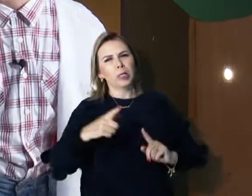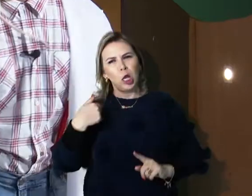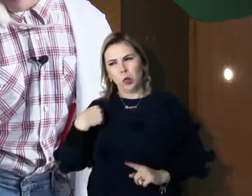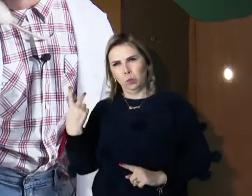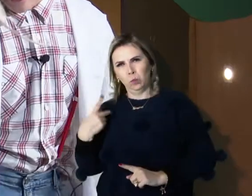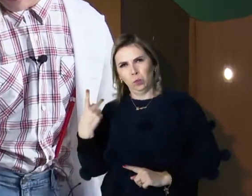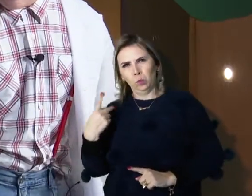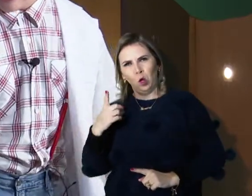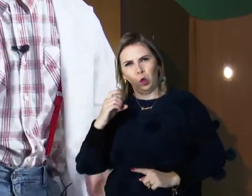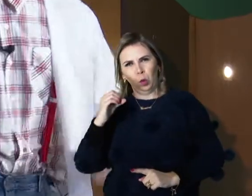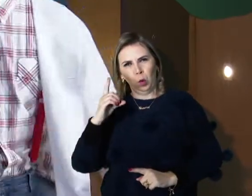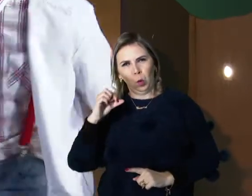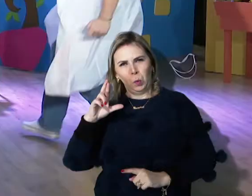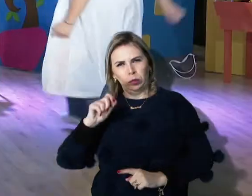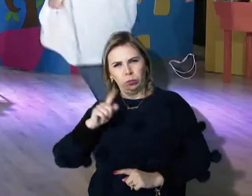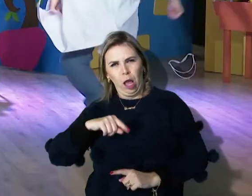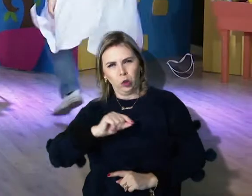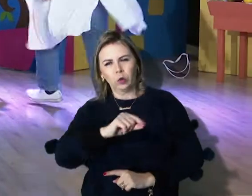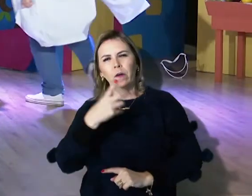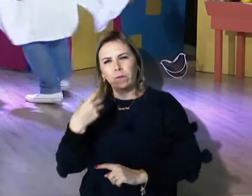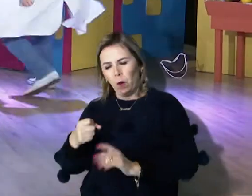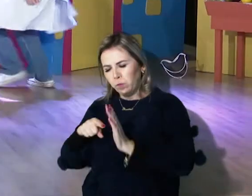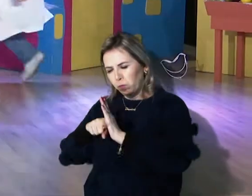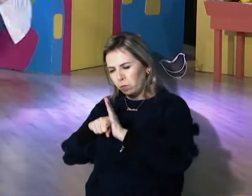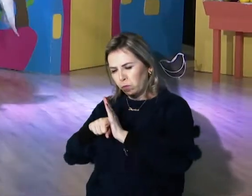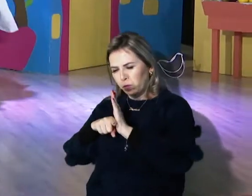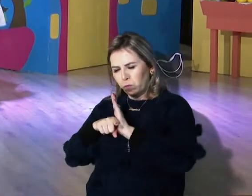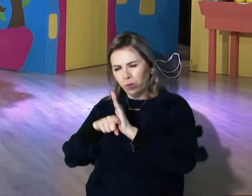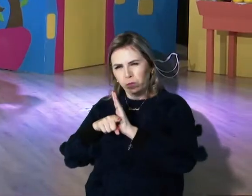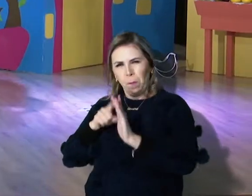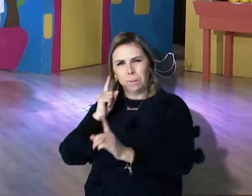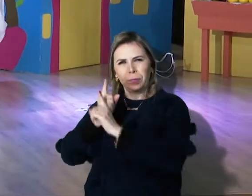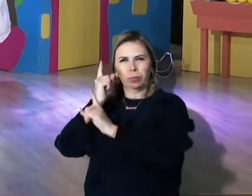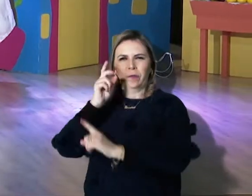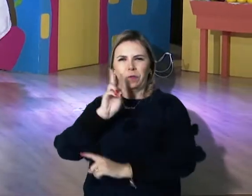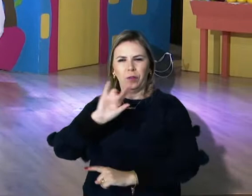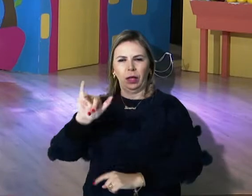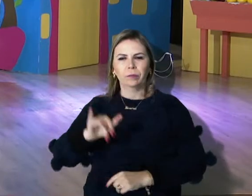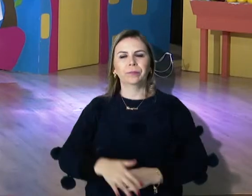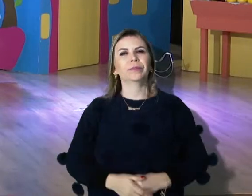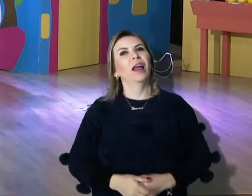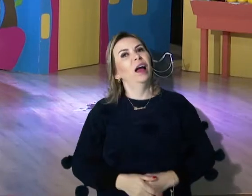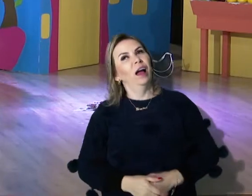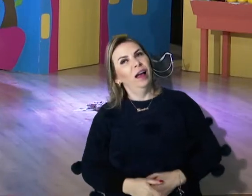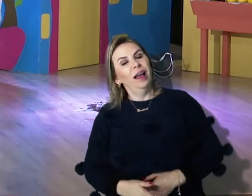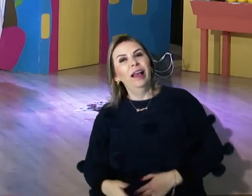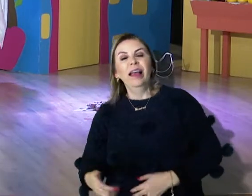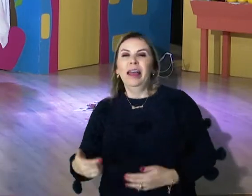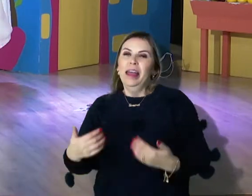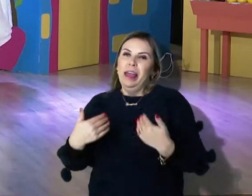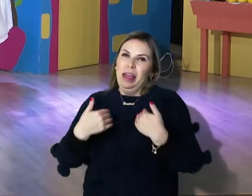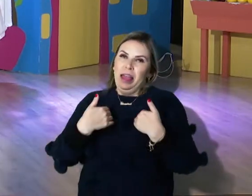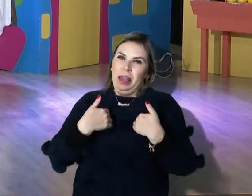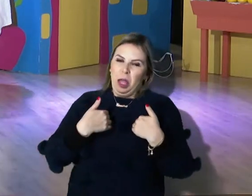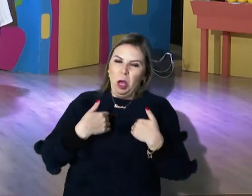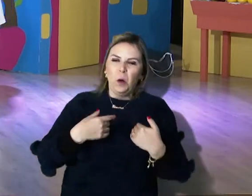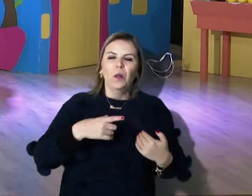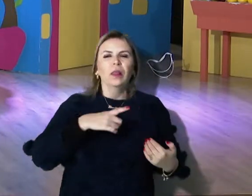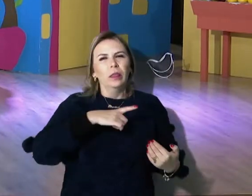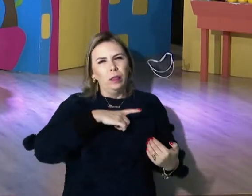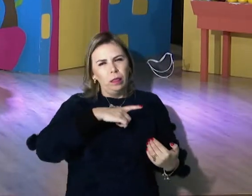criar. Vamos nessa, Dolores. Temos muito o que fazer. É. E eu? Eu tenho